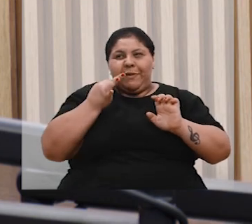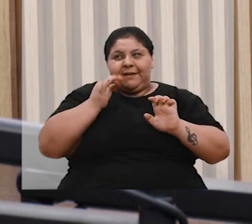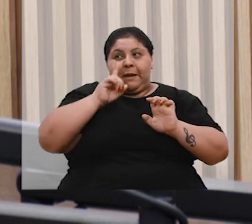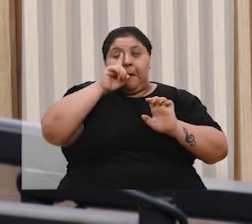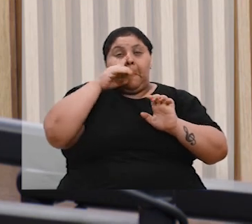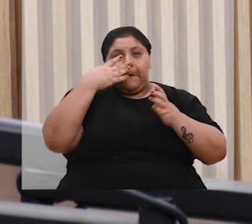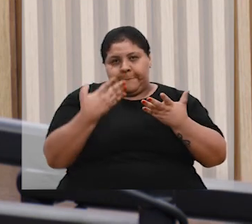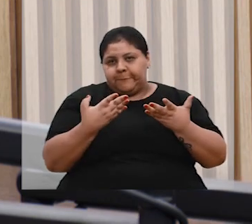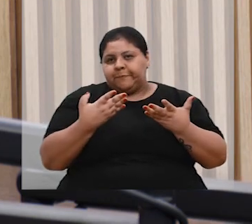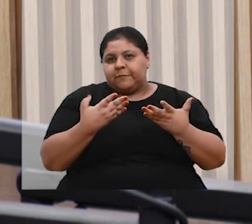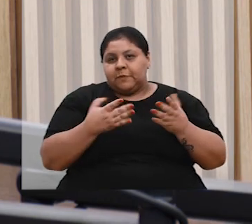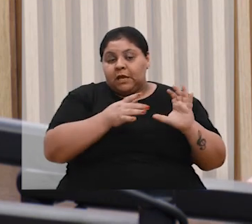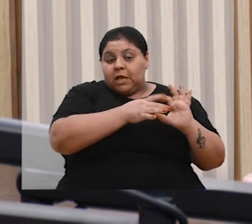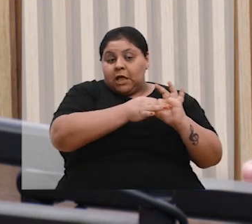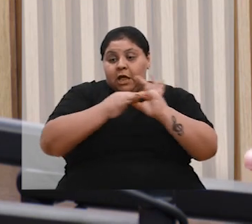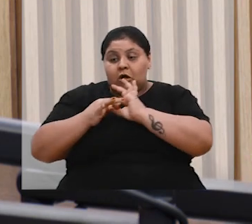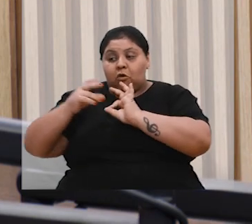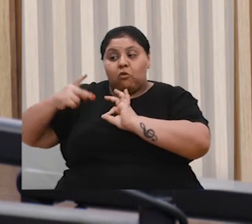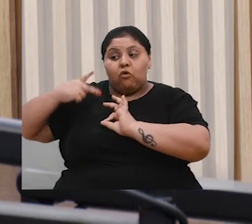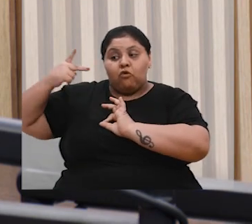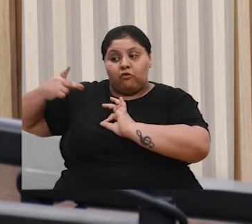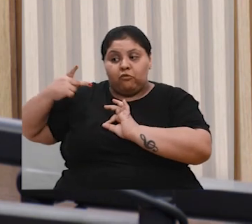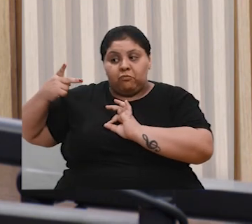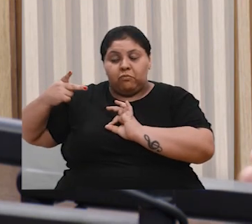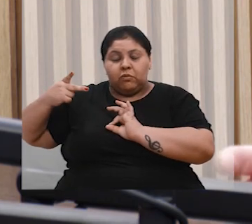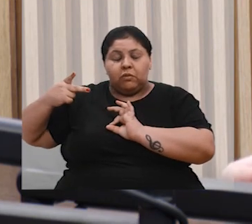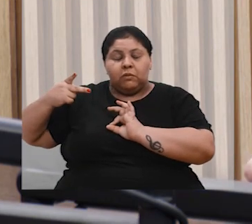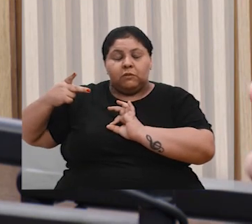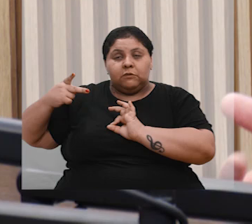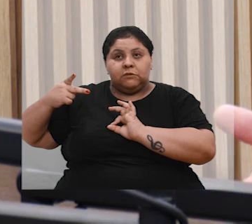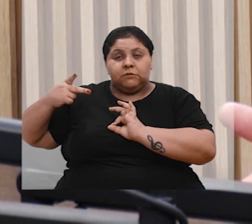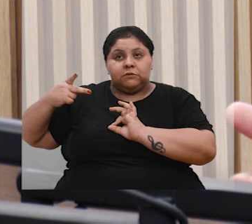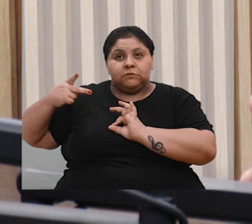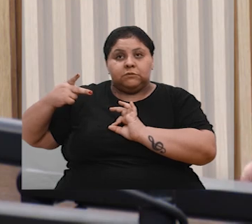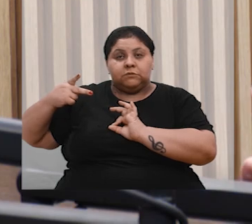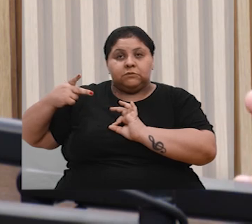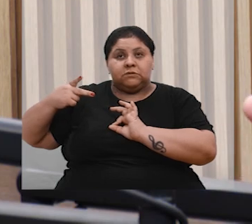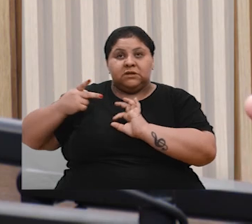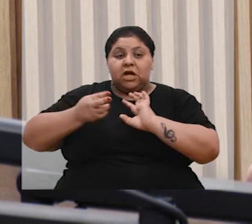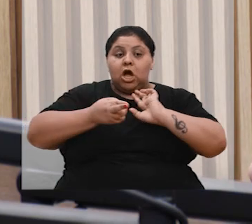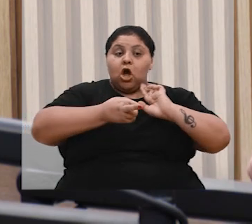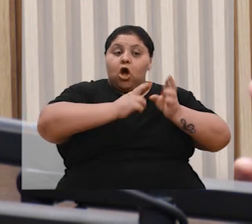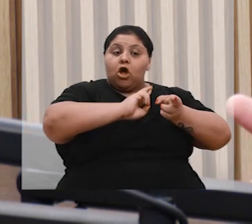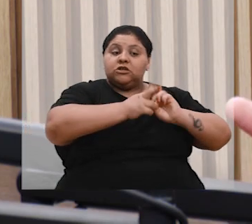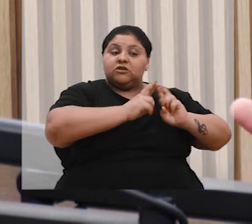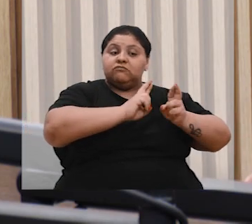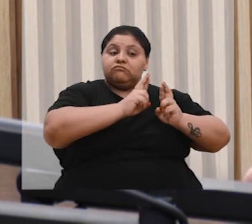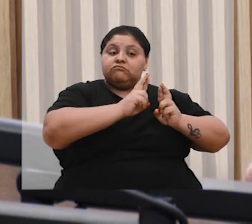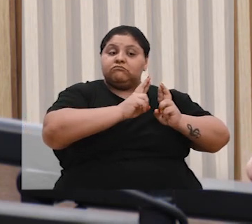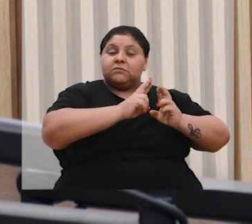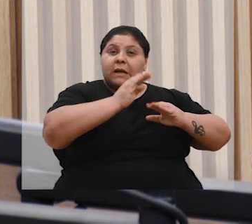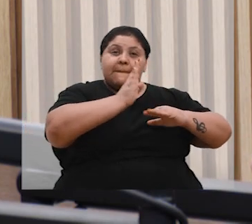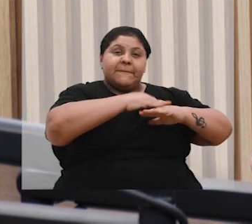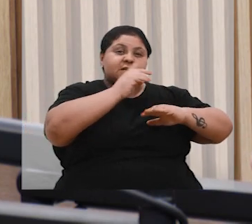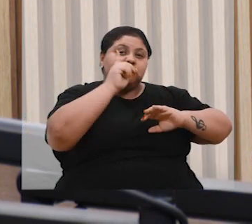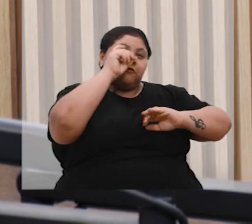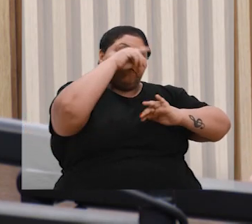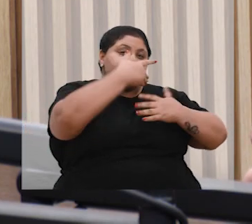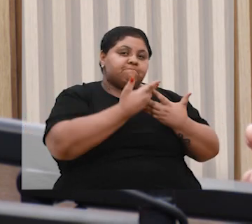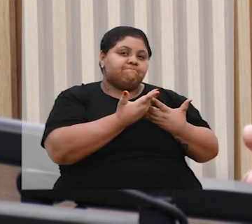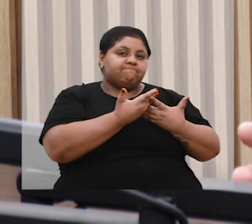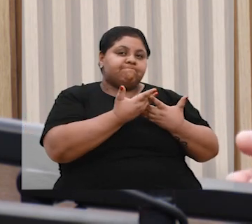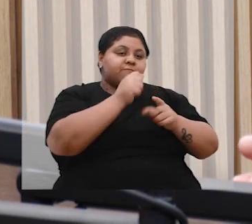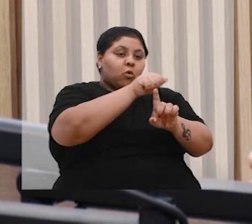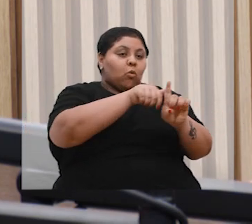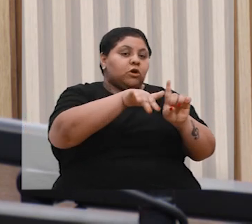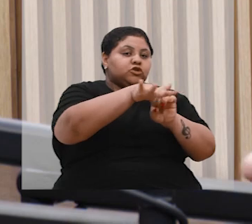de fato, os vereadores passam a se relacionar de uma forma mais complexa com a